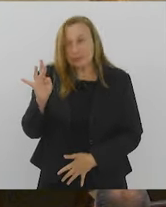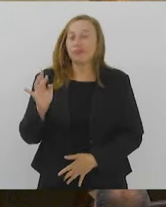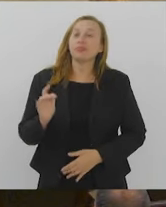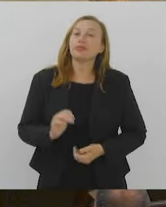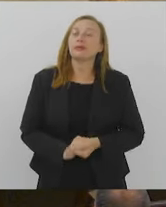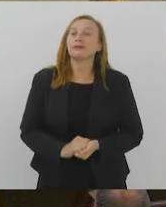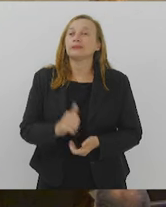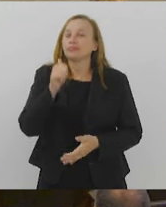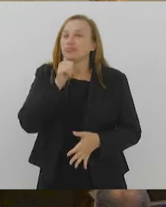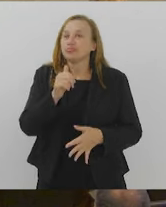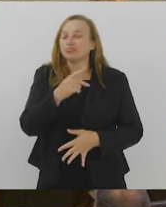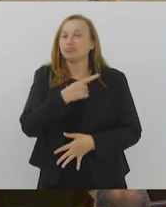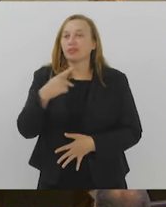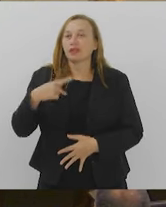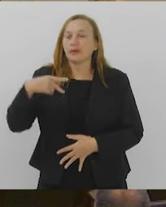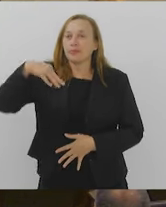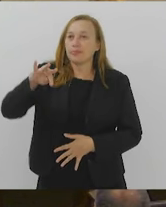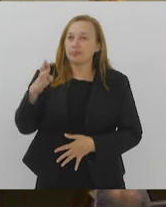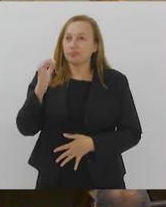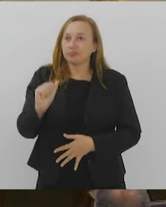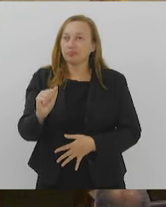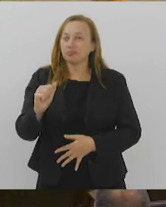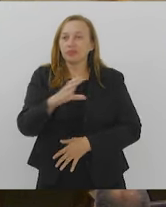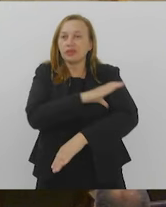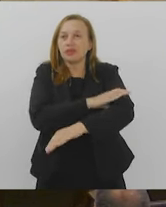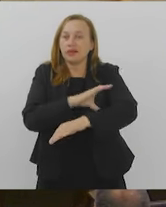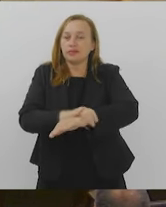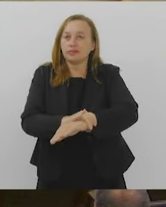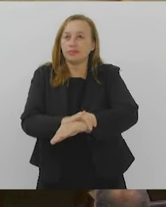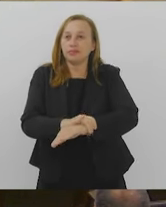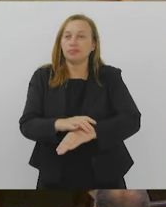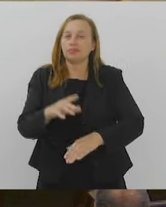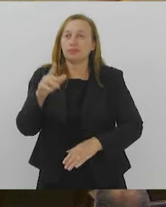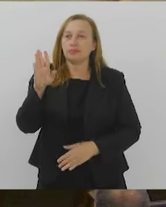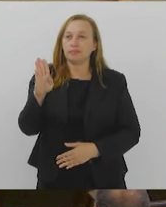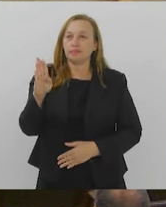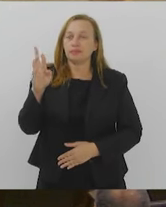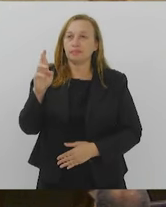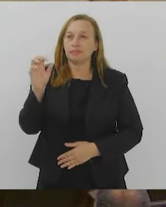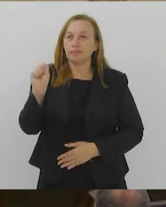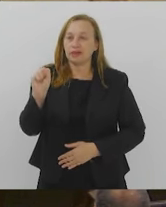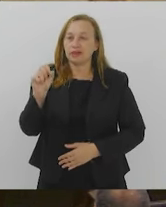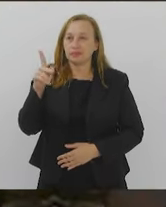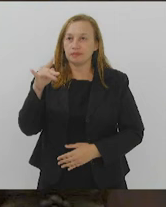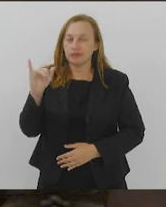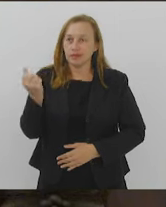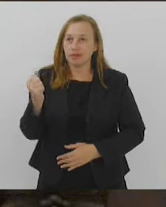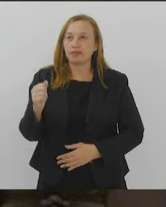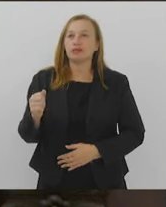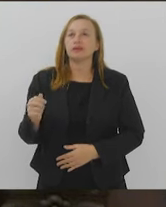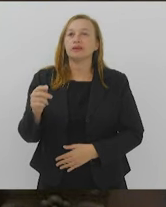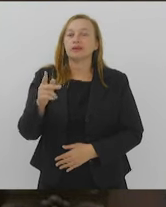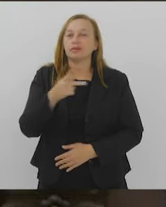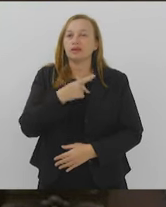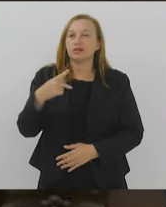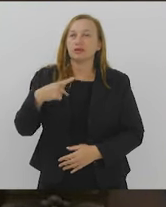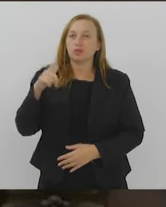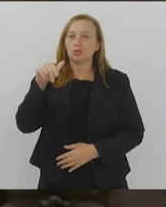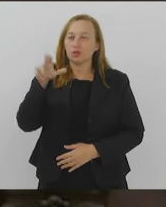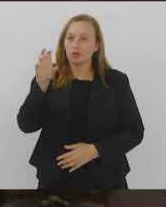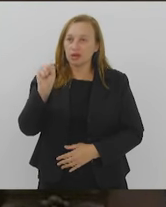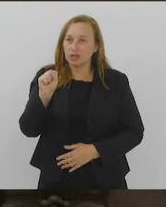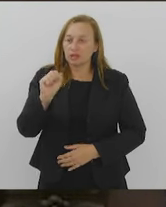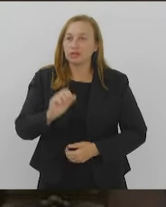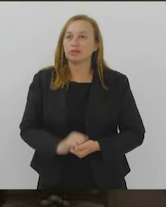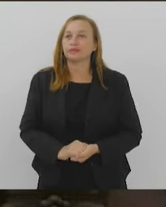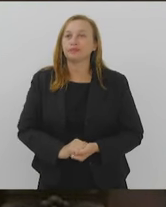Pastora Marta Pereira, da Assembleia de Deus de Brás de Pina. Pastor Lucas Dantas, da Assembleia de Deus de